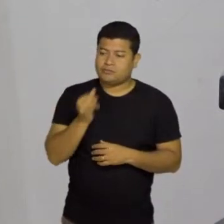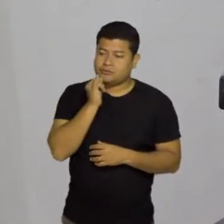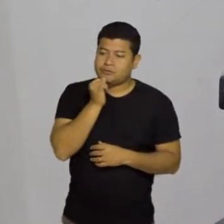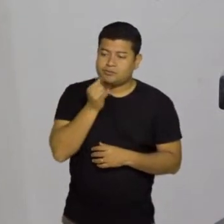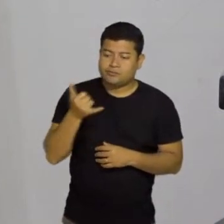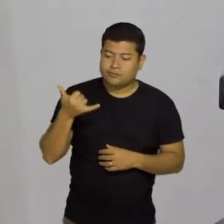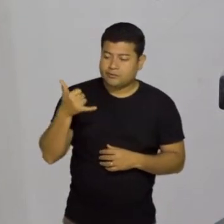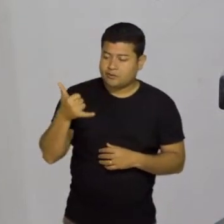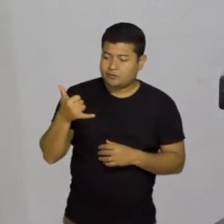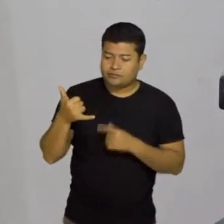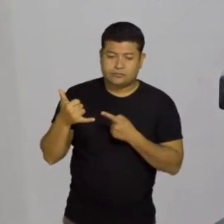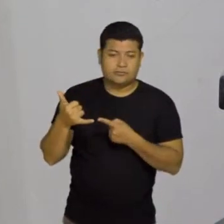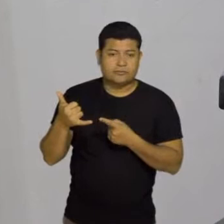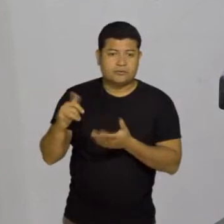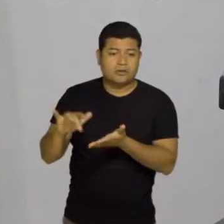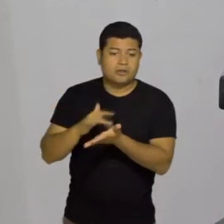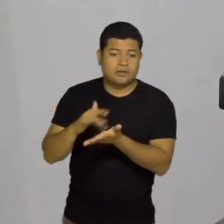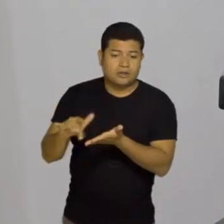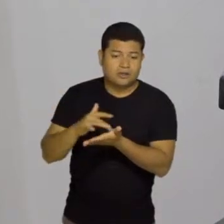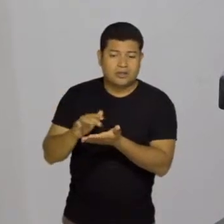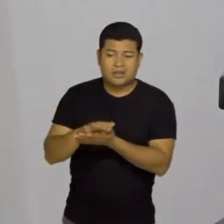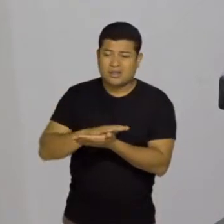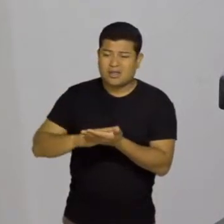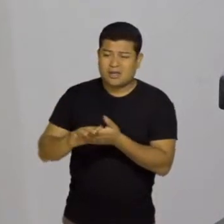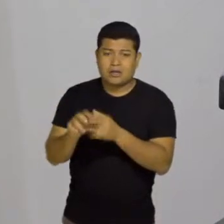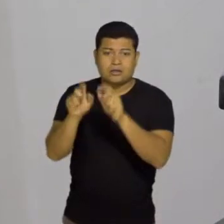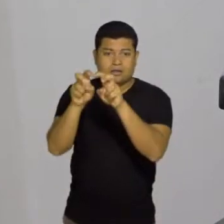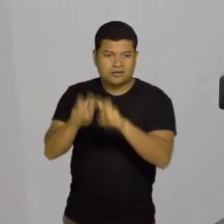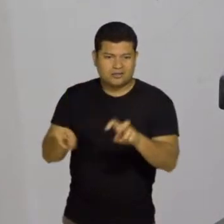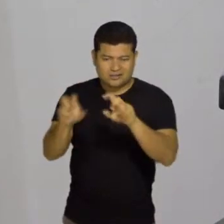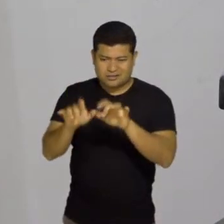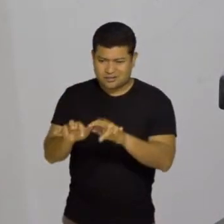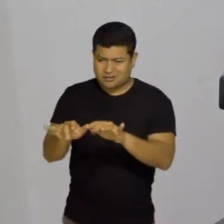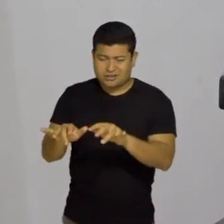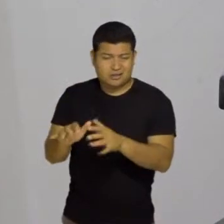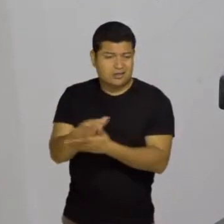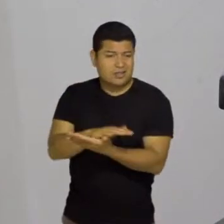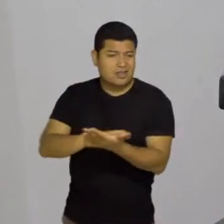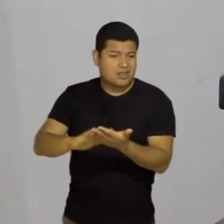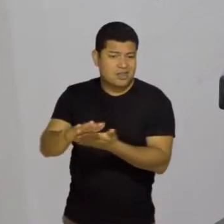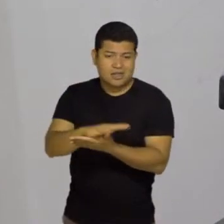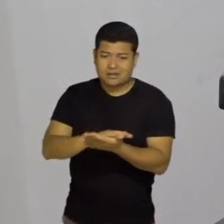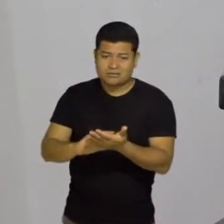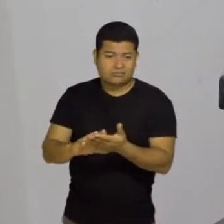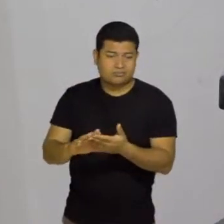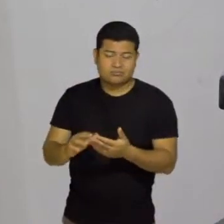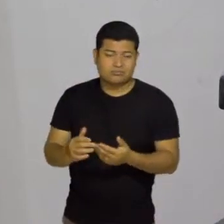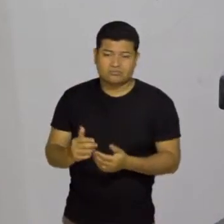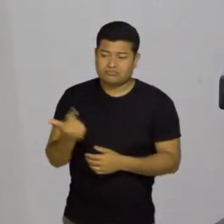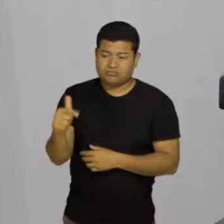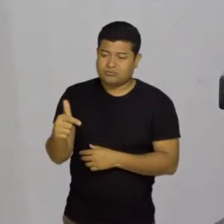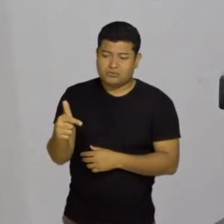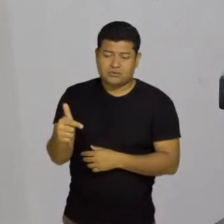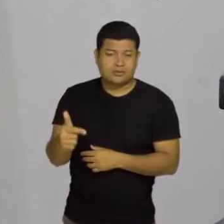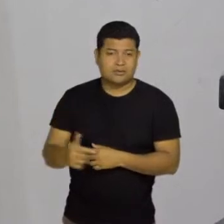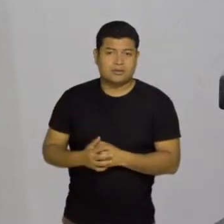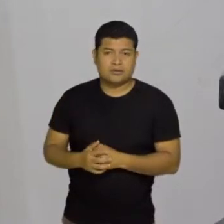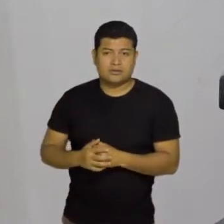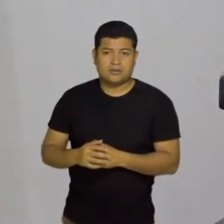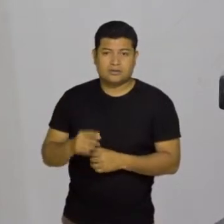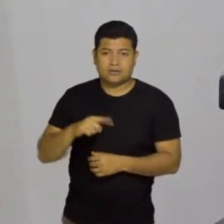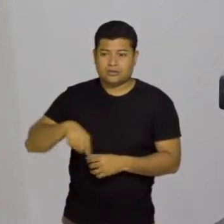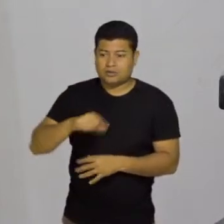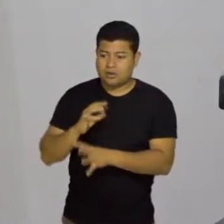atrás. Computador, muito menos, quando entramos na faculdade. A nossa máquina de fazer cálculo era